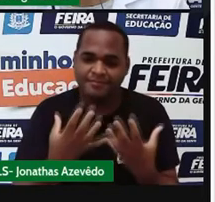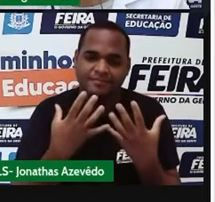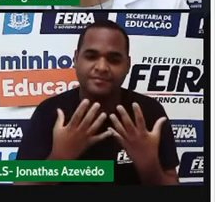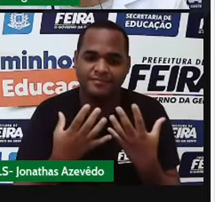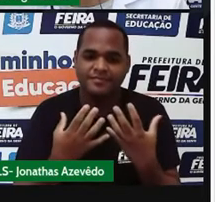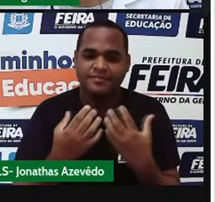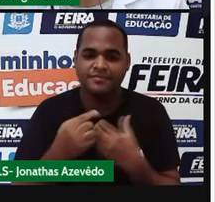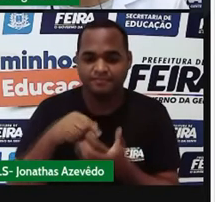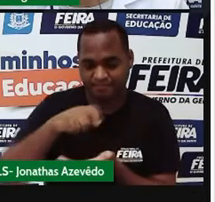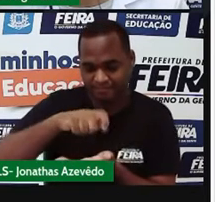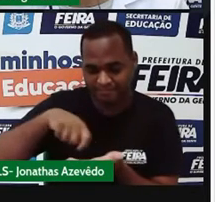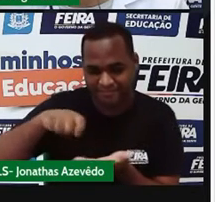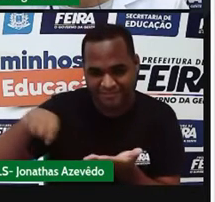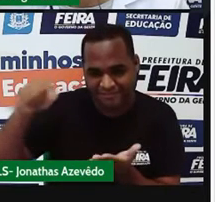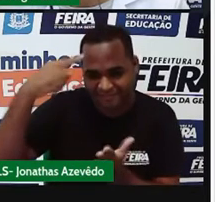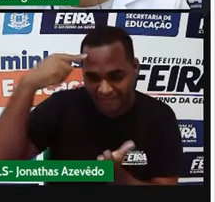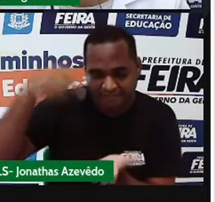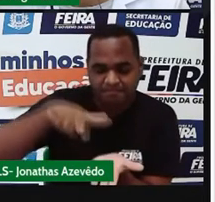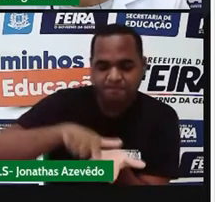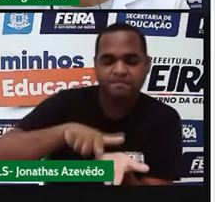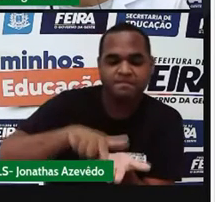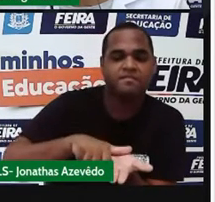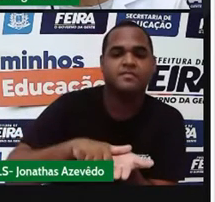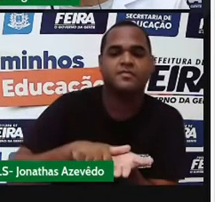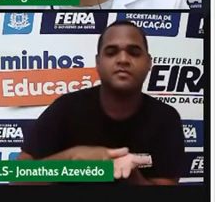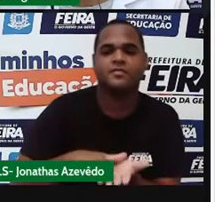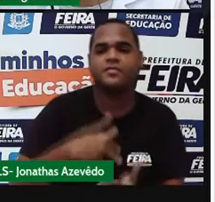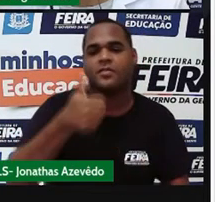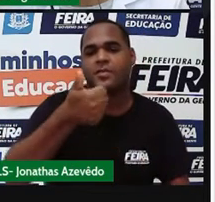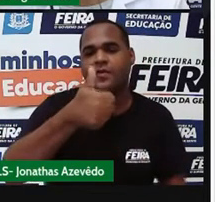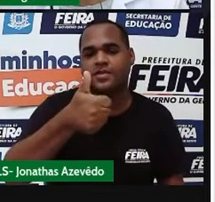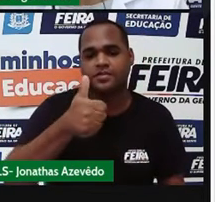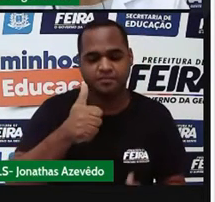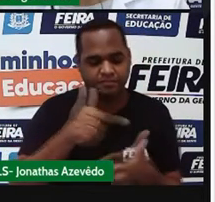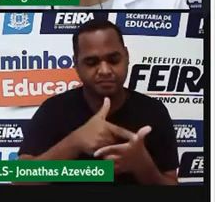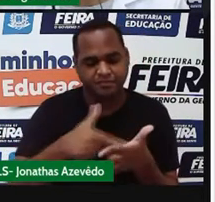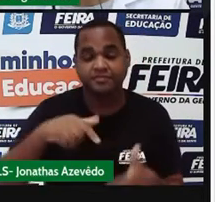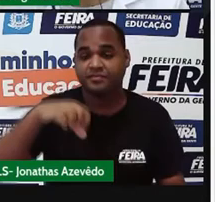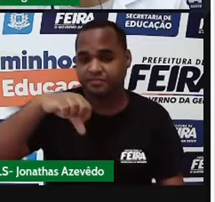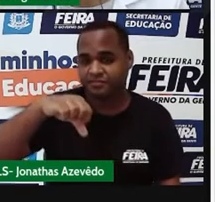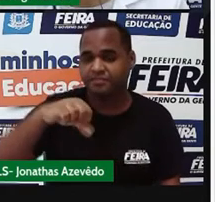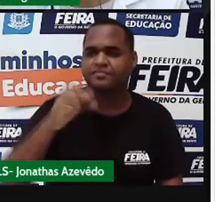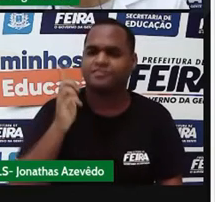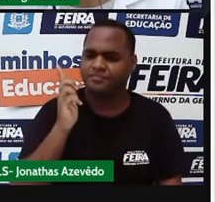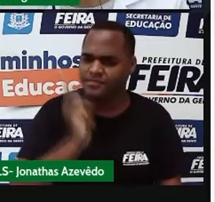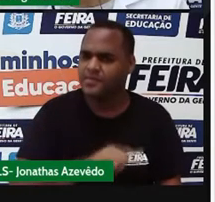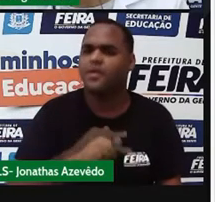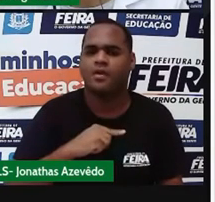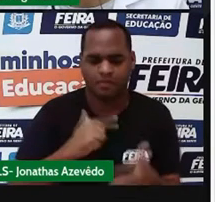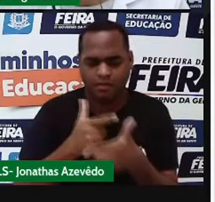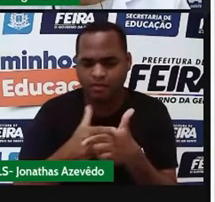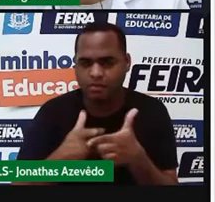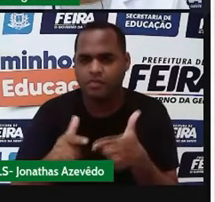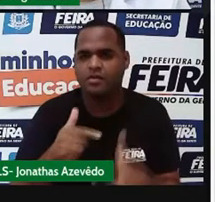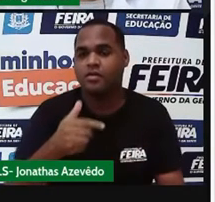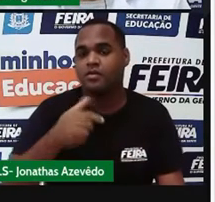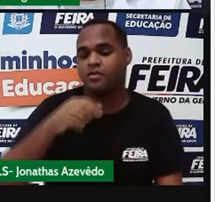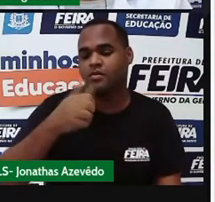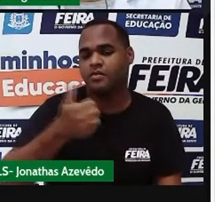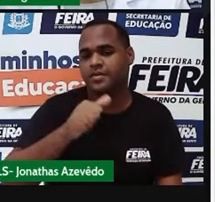um caderninho Olha só no papel tão 11 / 9 Dá para dividir dá um